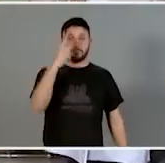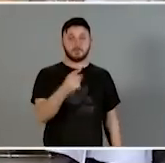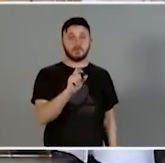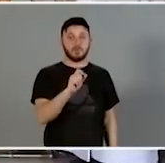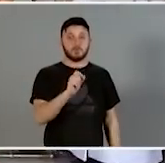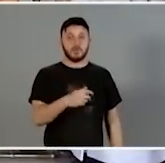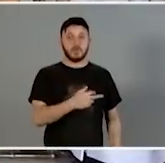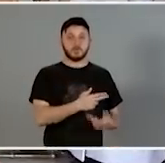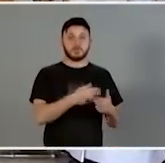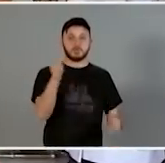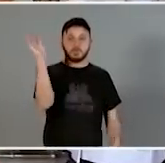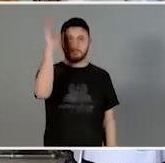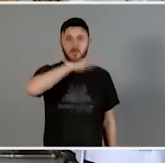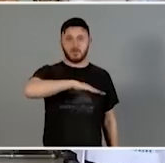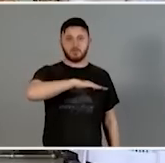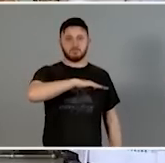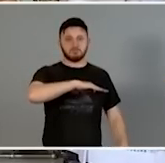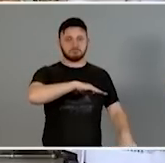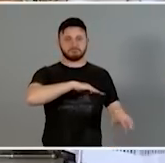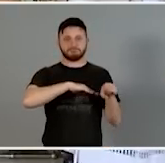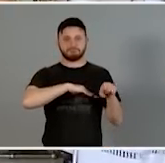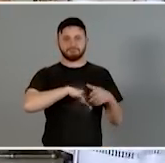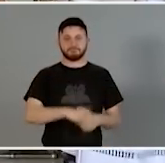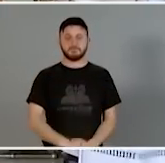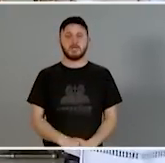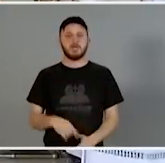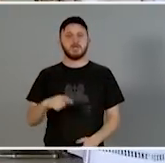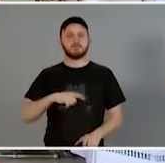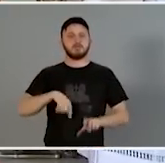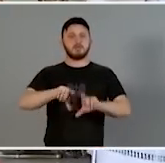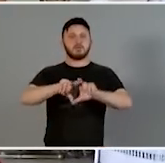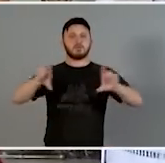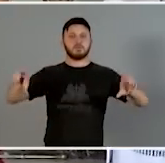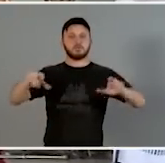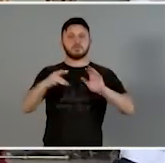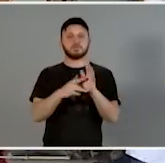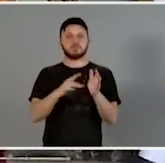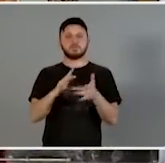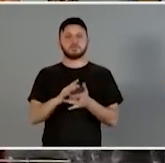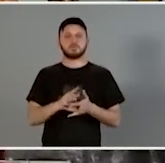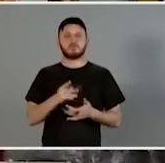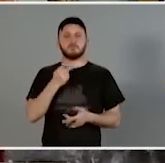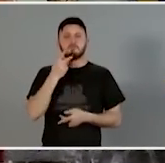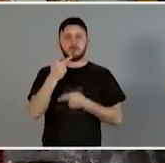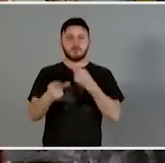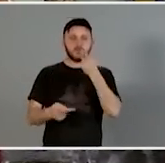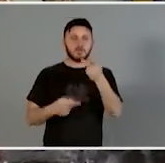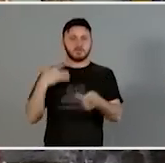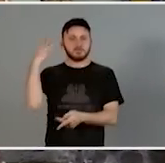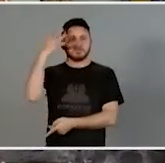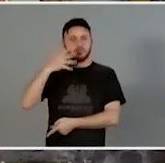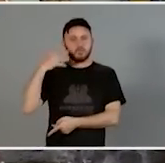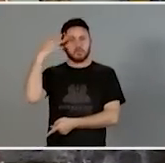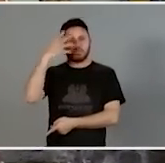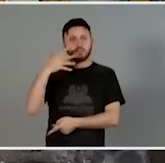Tem um texto que Jesus conta algumas parábolas para explicar o reino.